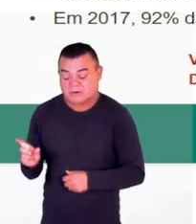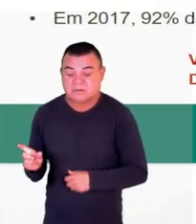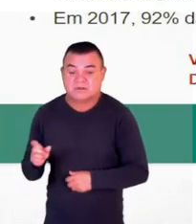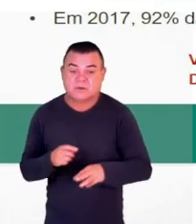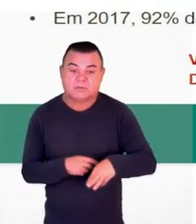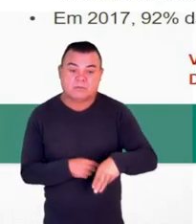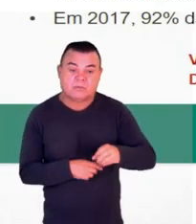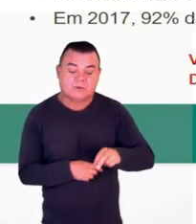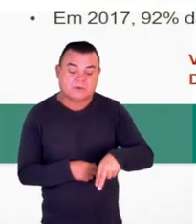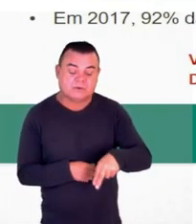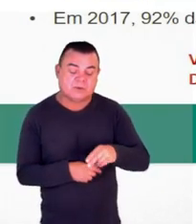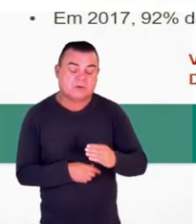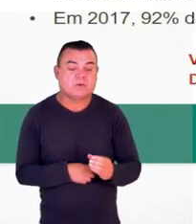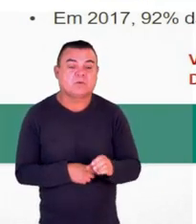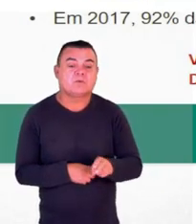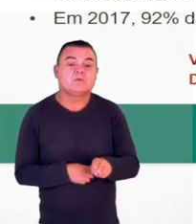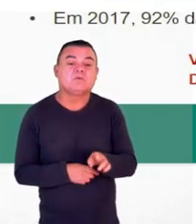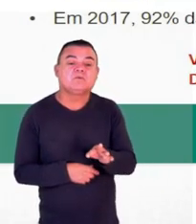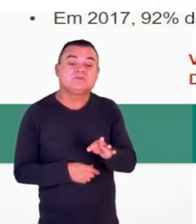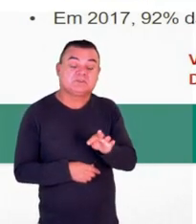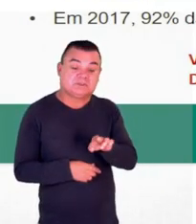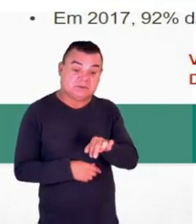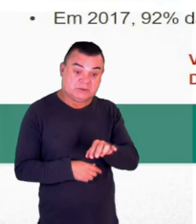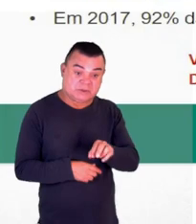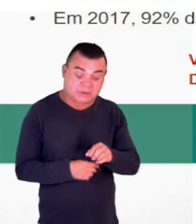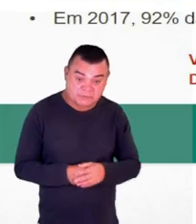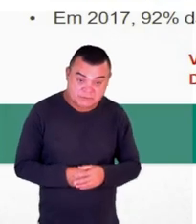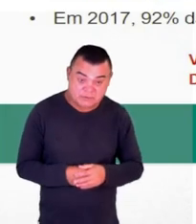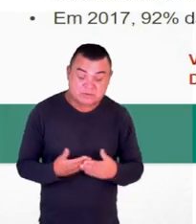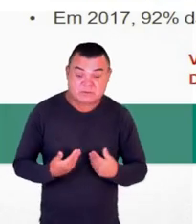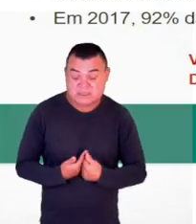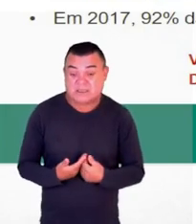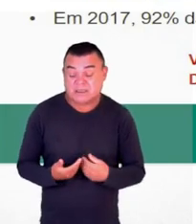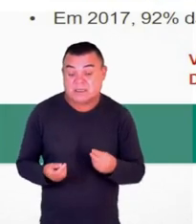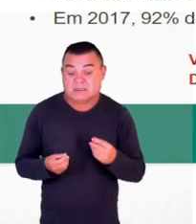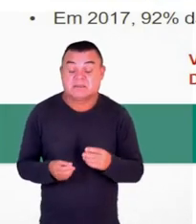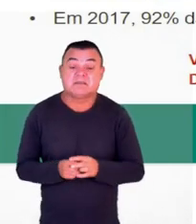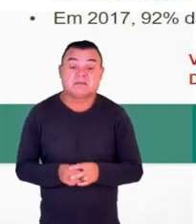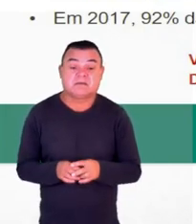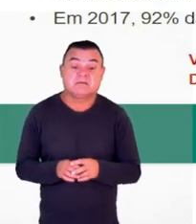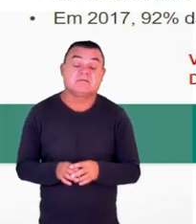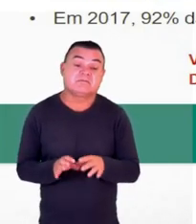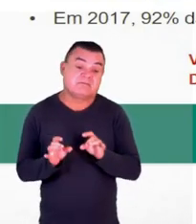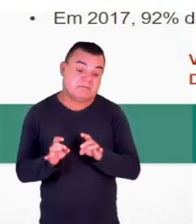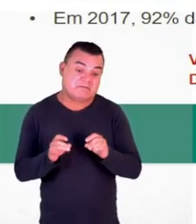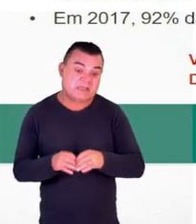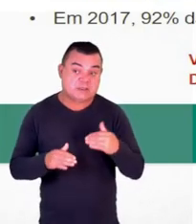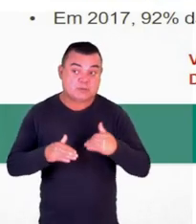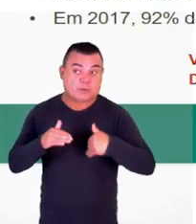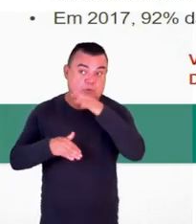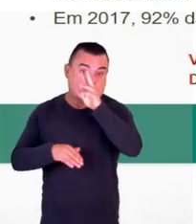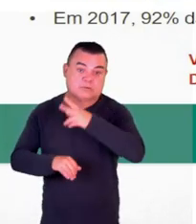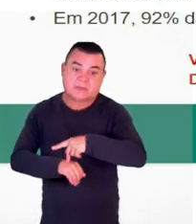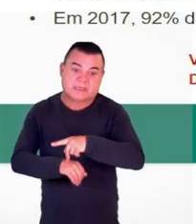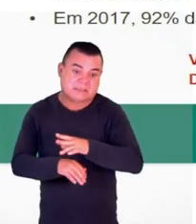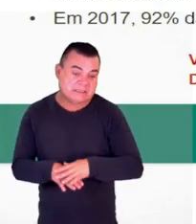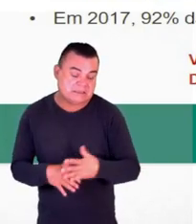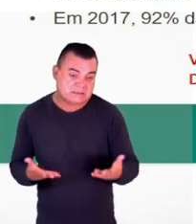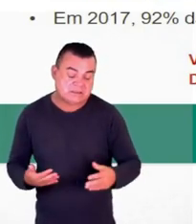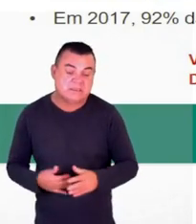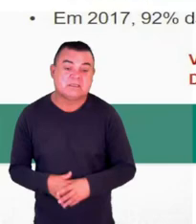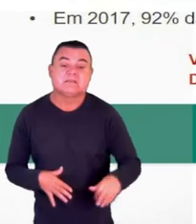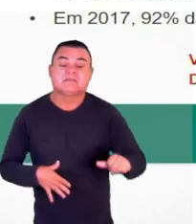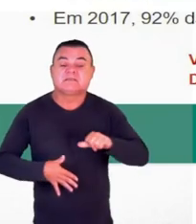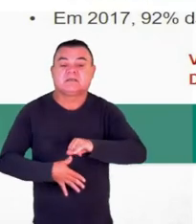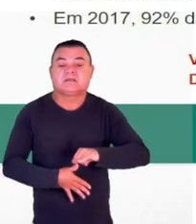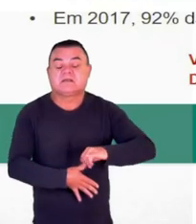com base nessas nessas grandes commodites alimentares para exportação Isso é uma marca muito forte né Eh das Américas né da tanto da América do